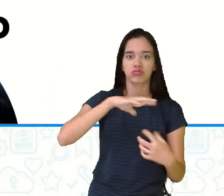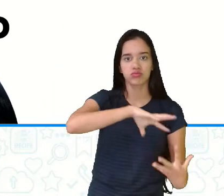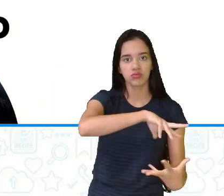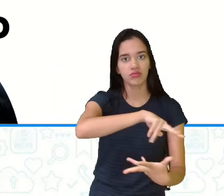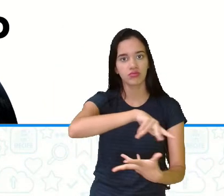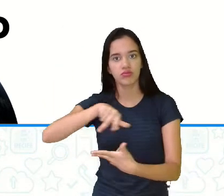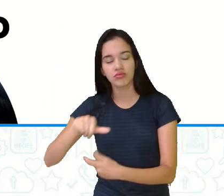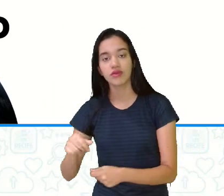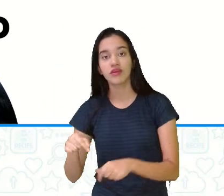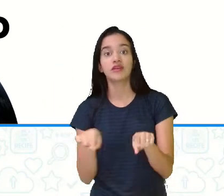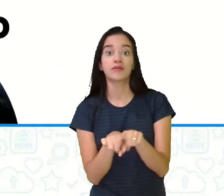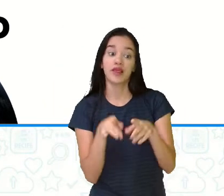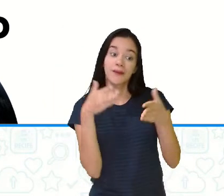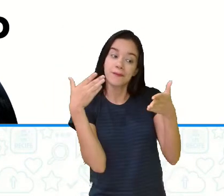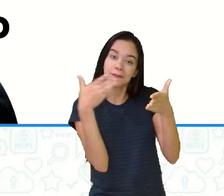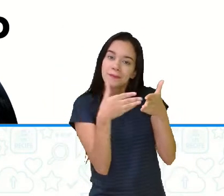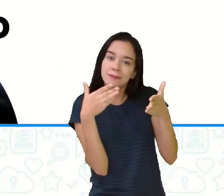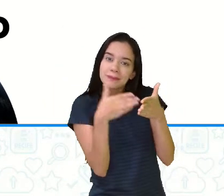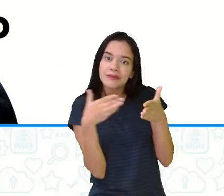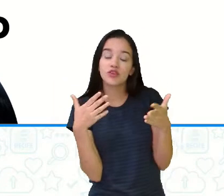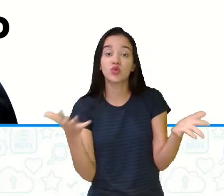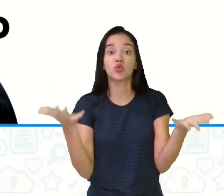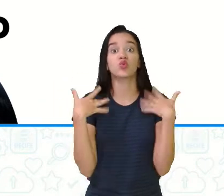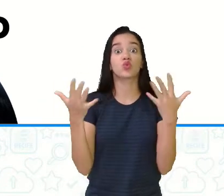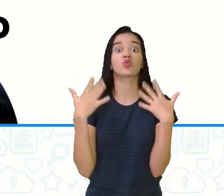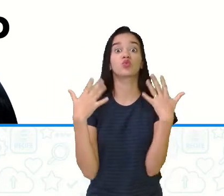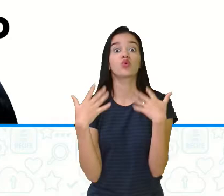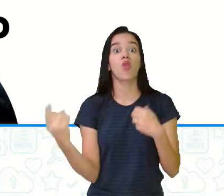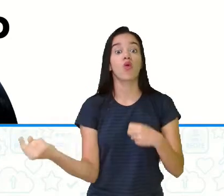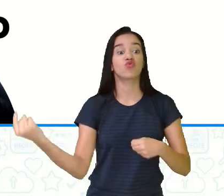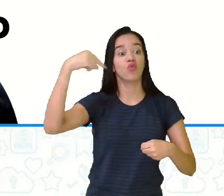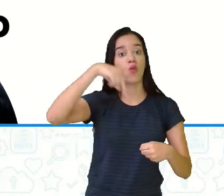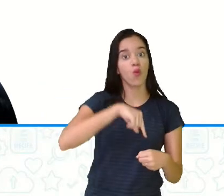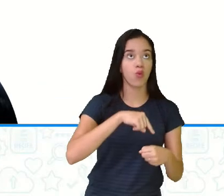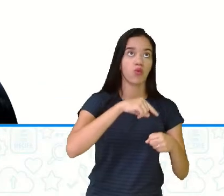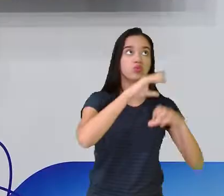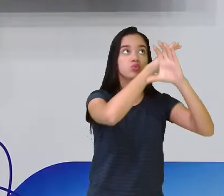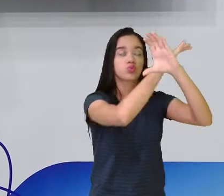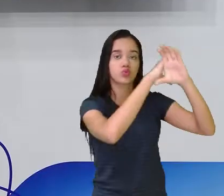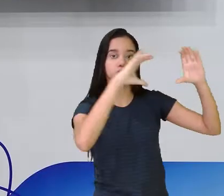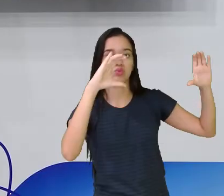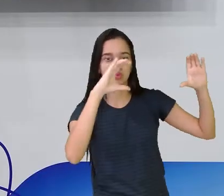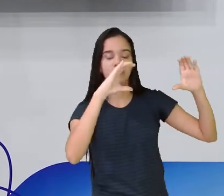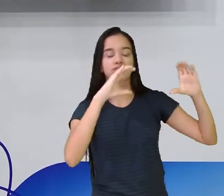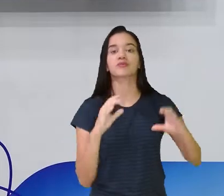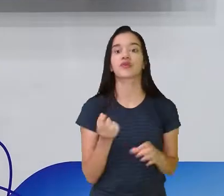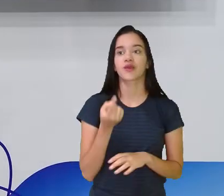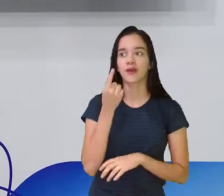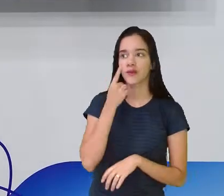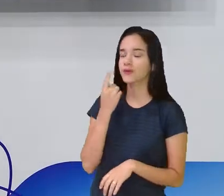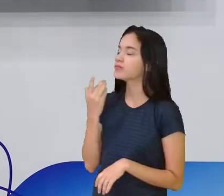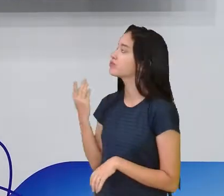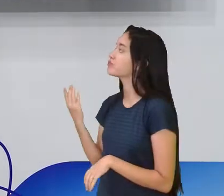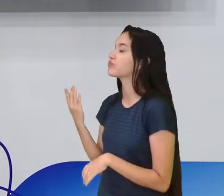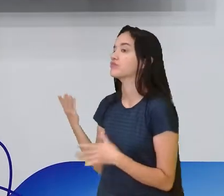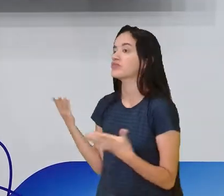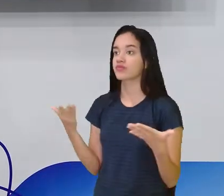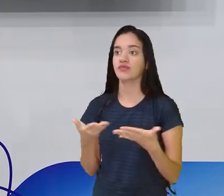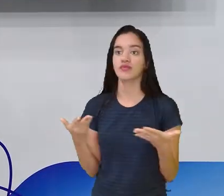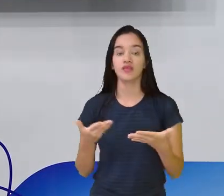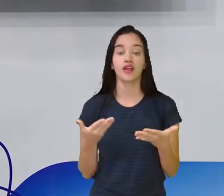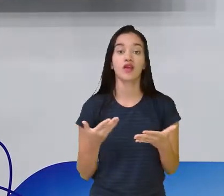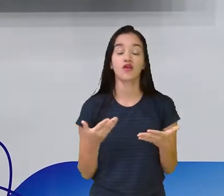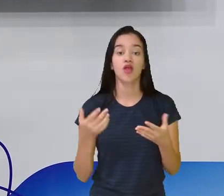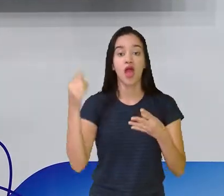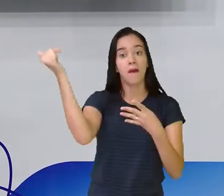terrestre, impedindo que todo o calor retorne ao espaço, tá? Então, olha só, quais são esses